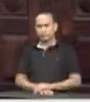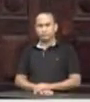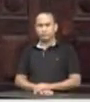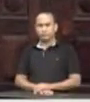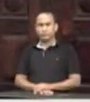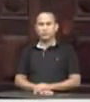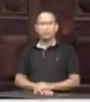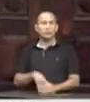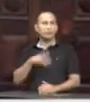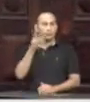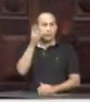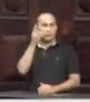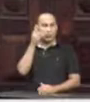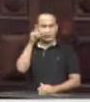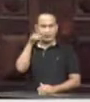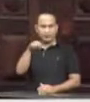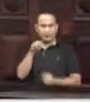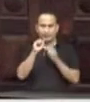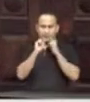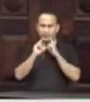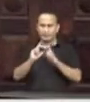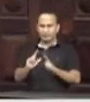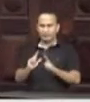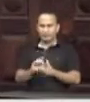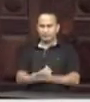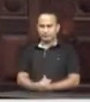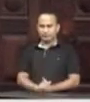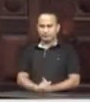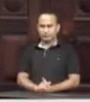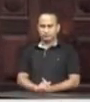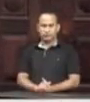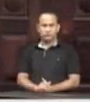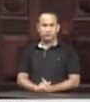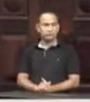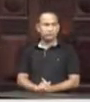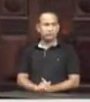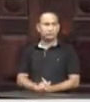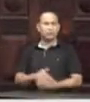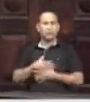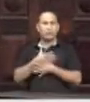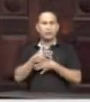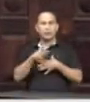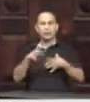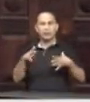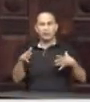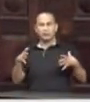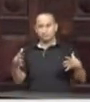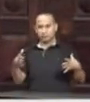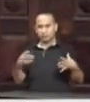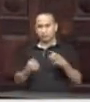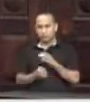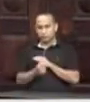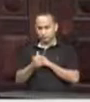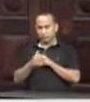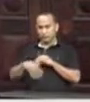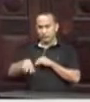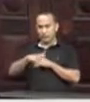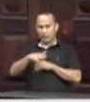Os deputados aqui dentro da casa, a grande maioria da base do governo,